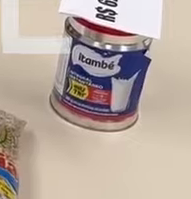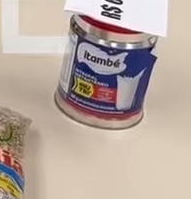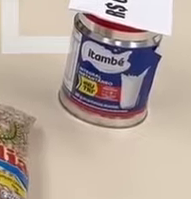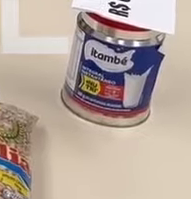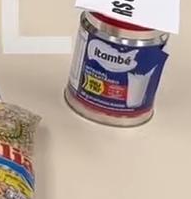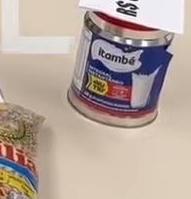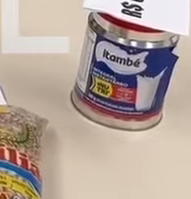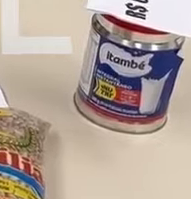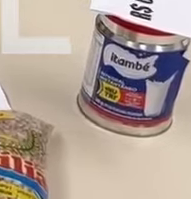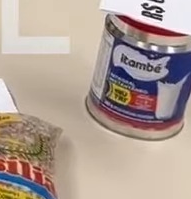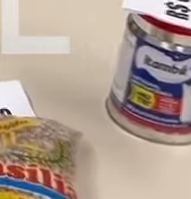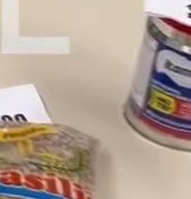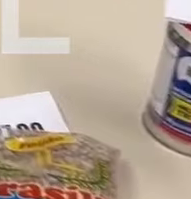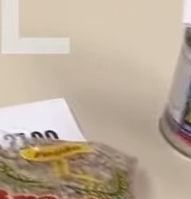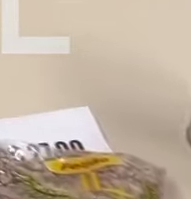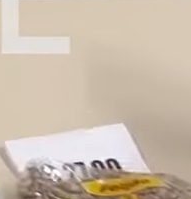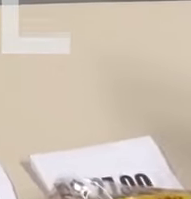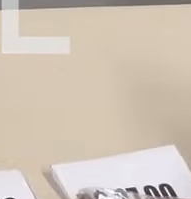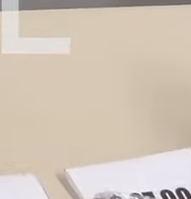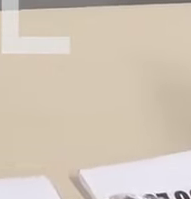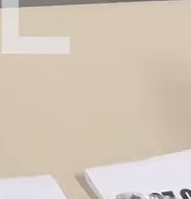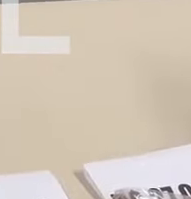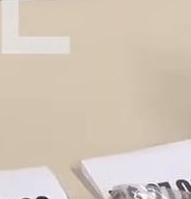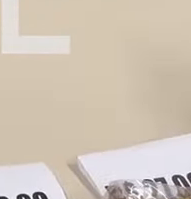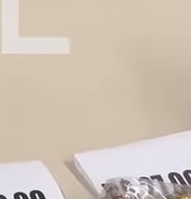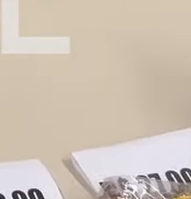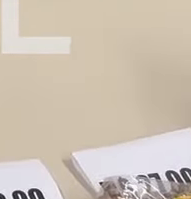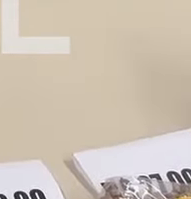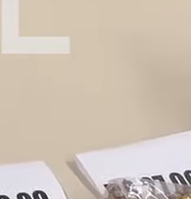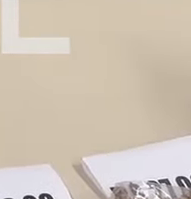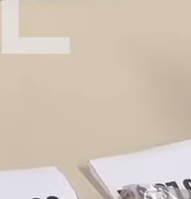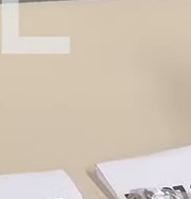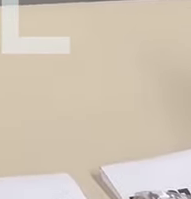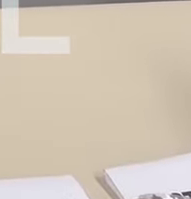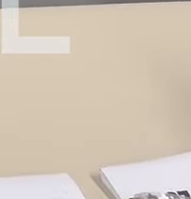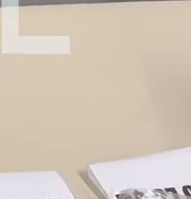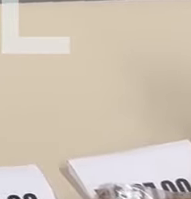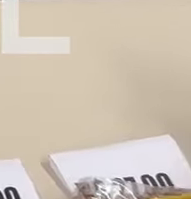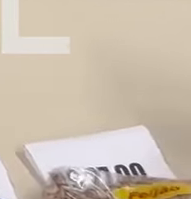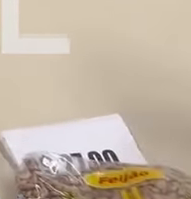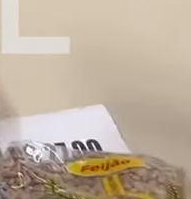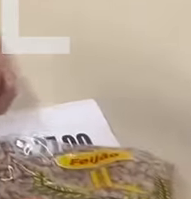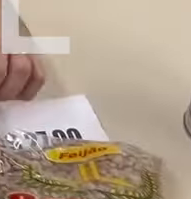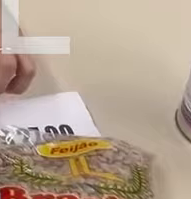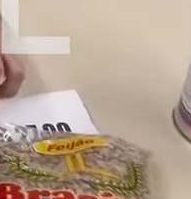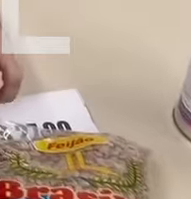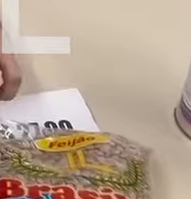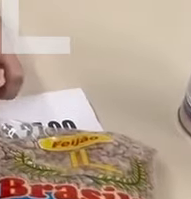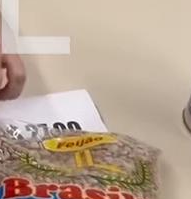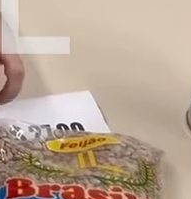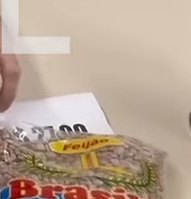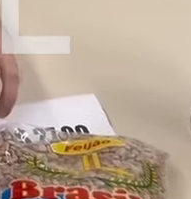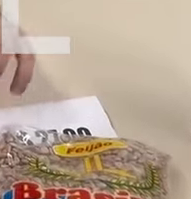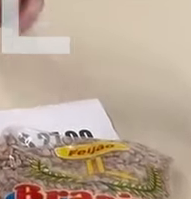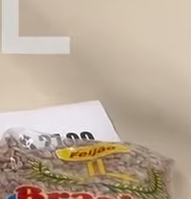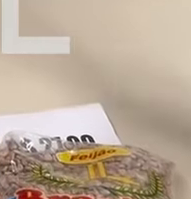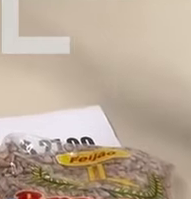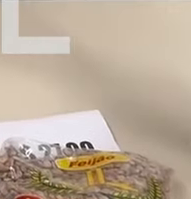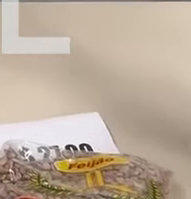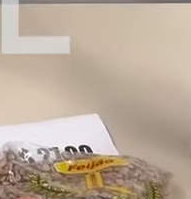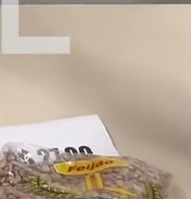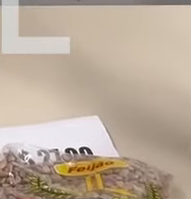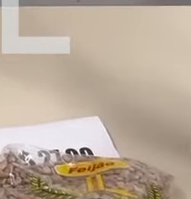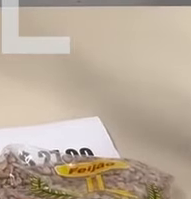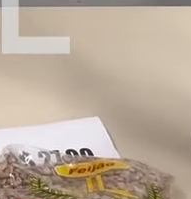pagou na sardinha gente R 7,49 749 vai lá e paga no supermercado sabe quanto que o governo pagou